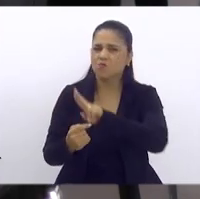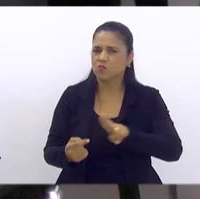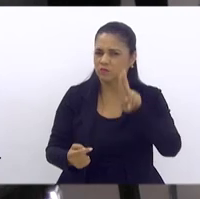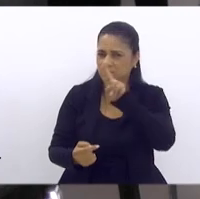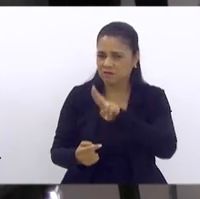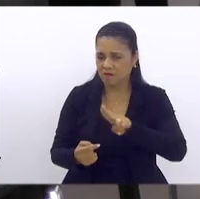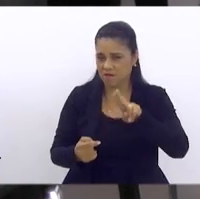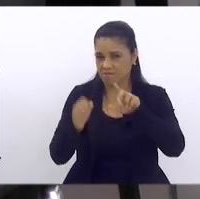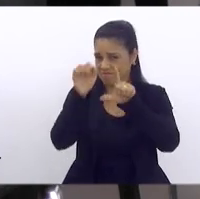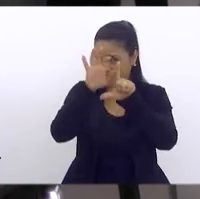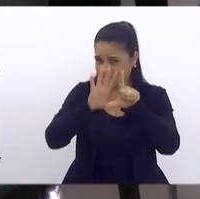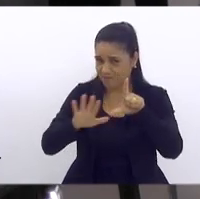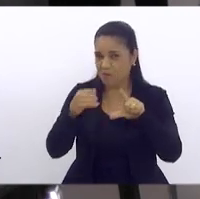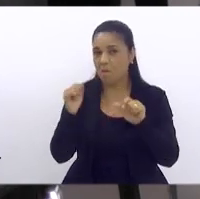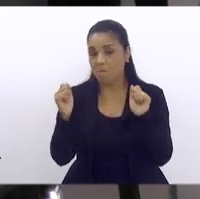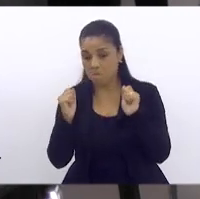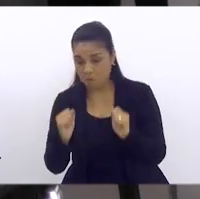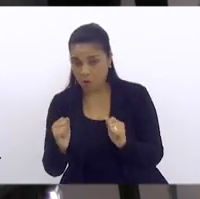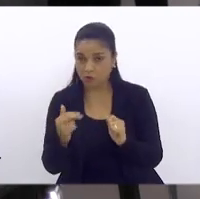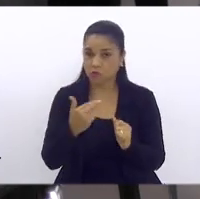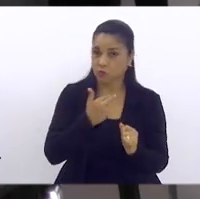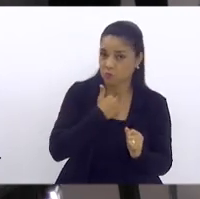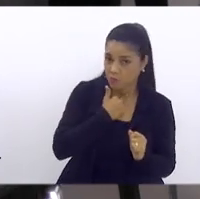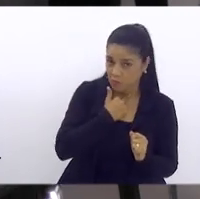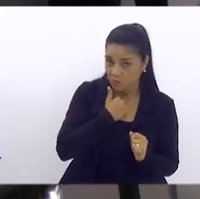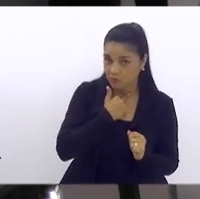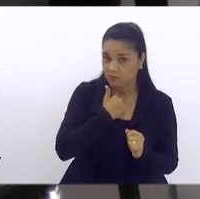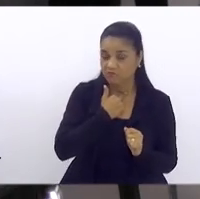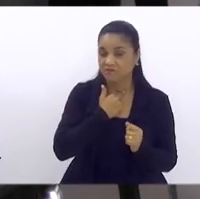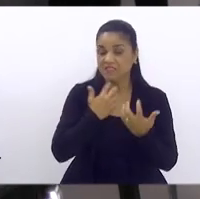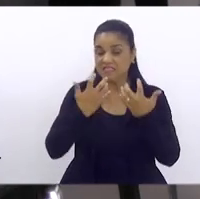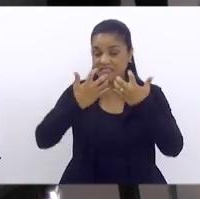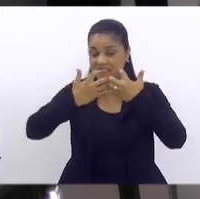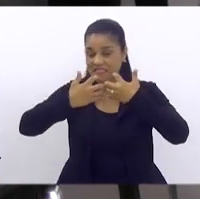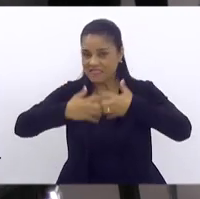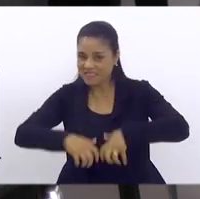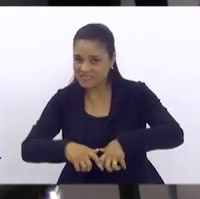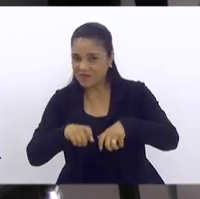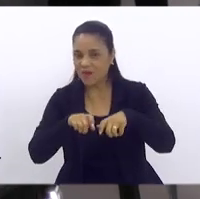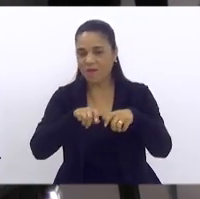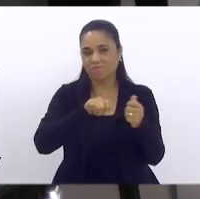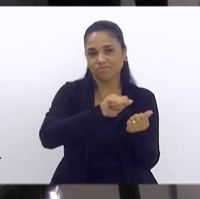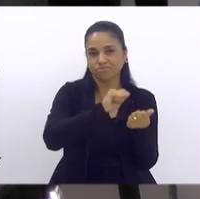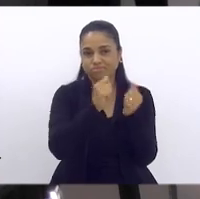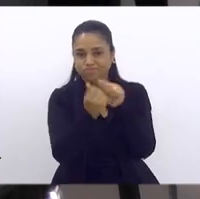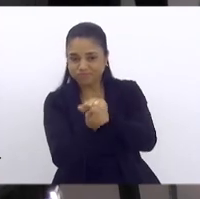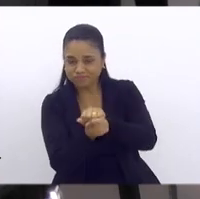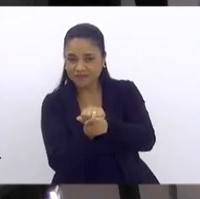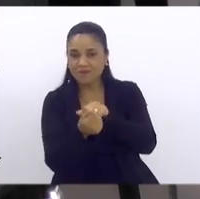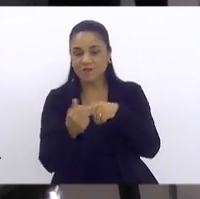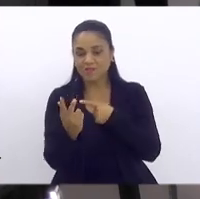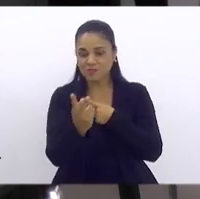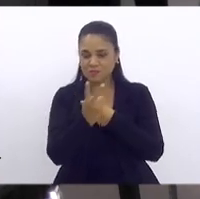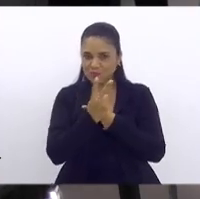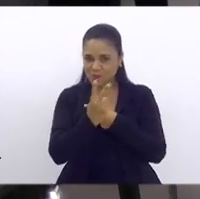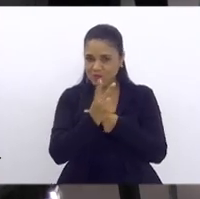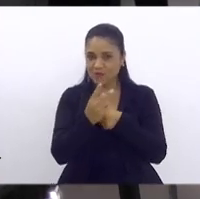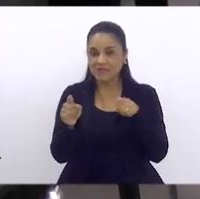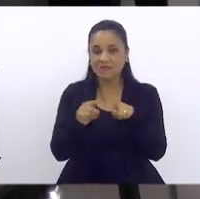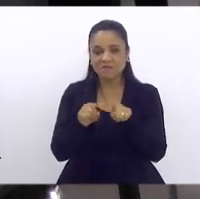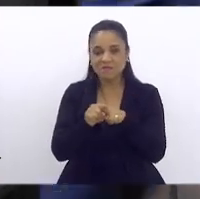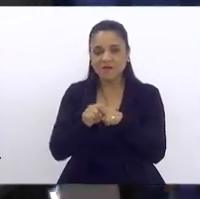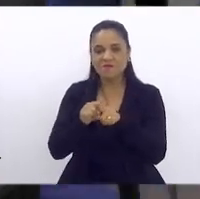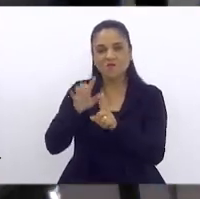não pode, e conseguem, dessa forma, se adequar àquele espaço, tanto para se respaldar quanto para fazer com que aquele